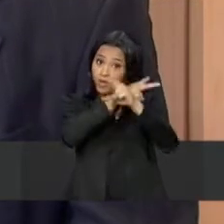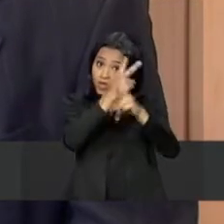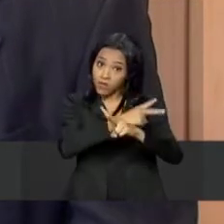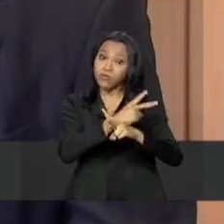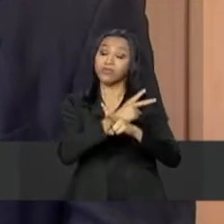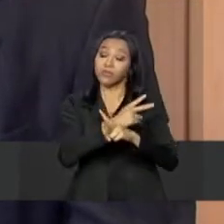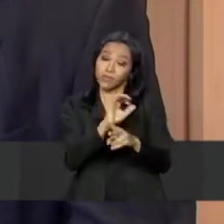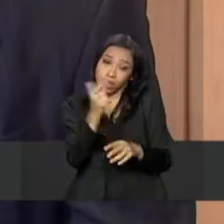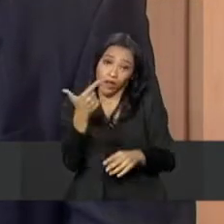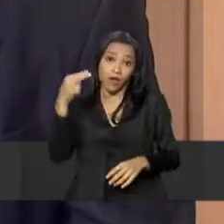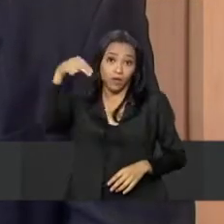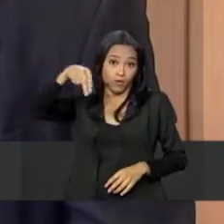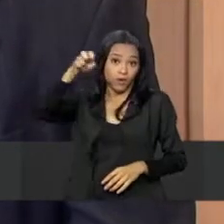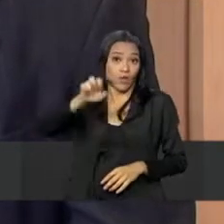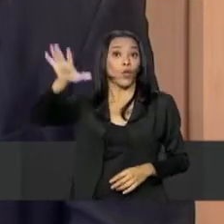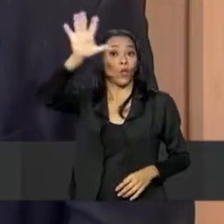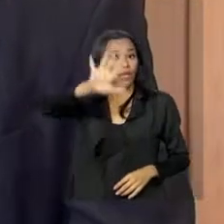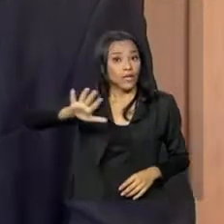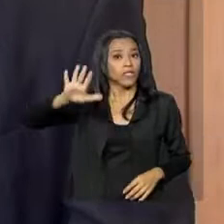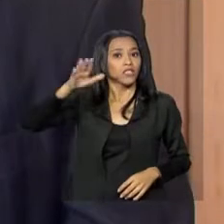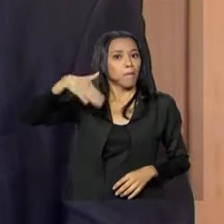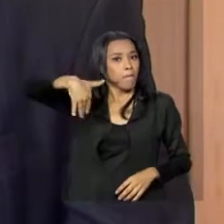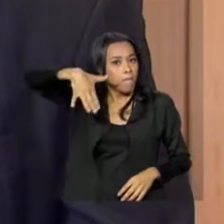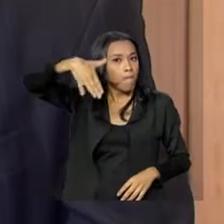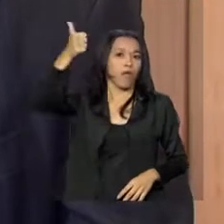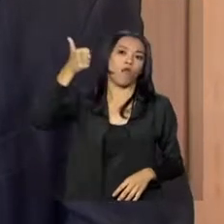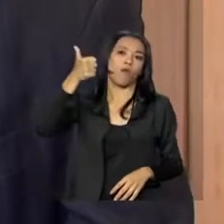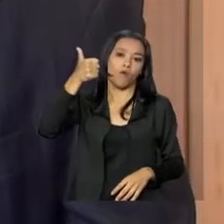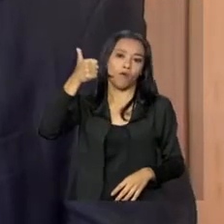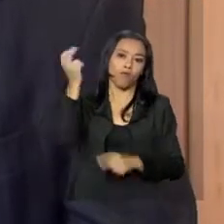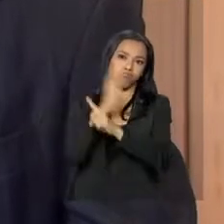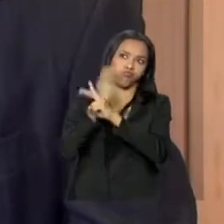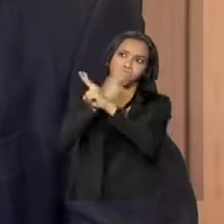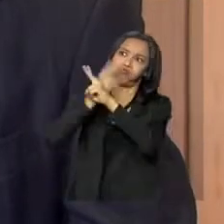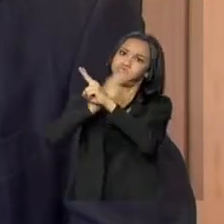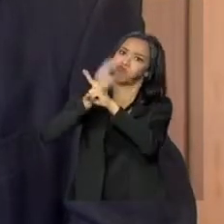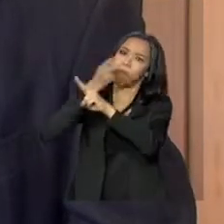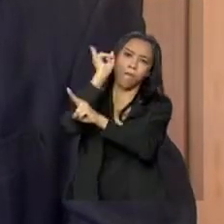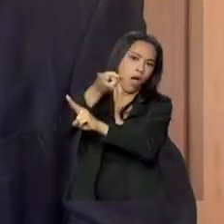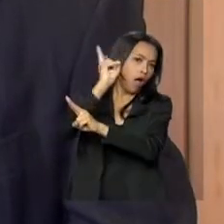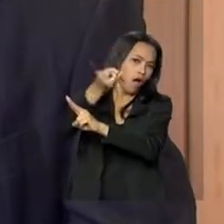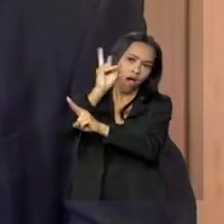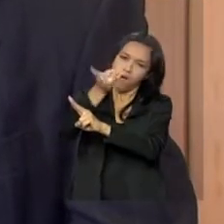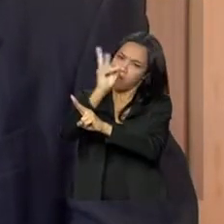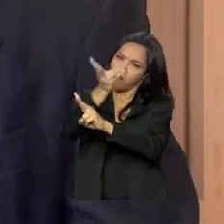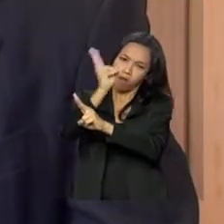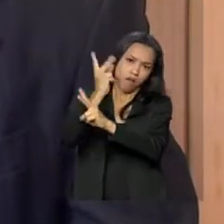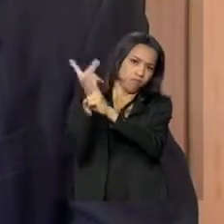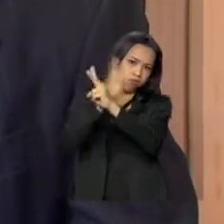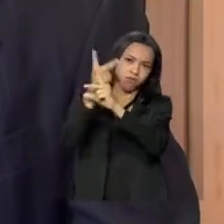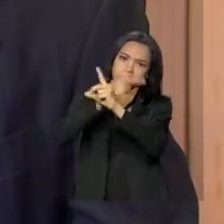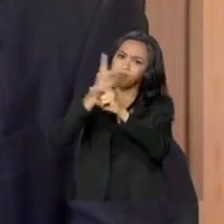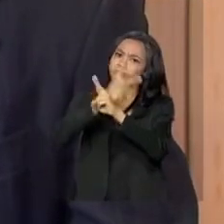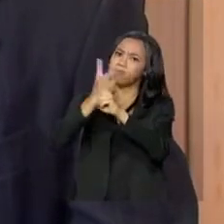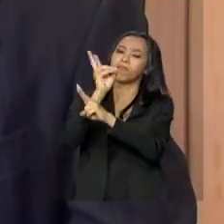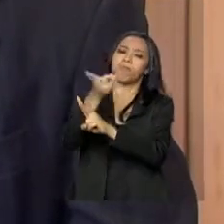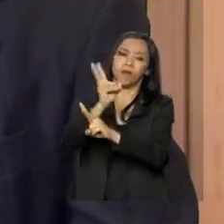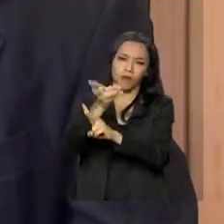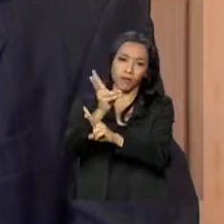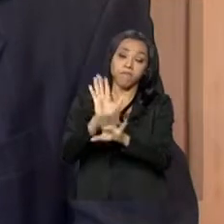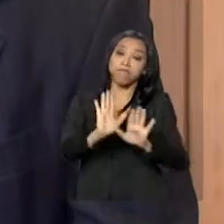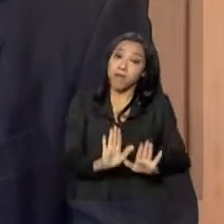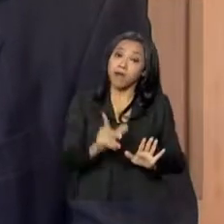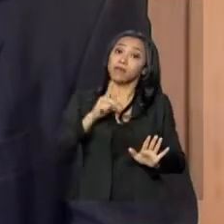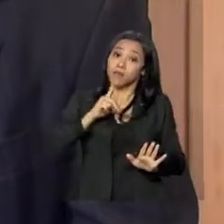os ventos no Nordeste são ventos melhores, porque eles têm uma permanência maior, né? Mas a gente também